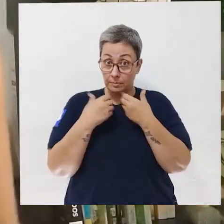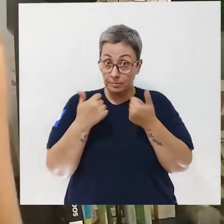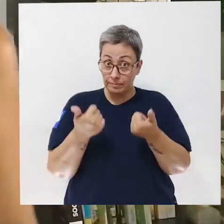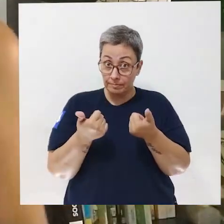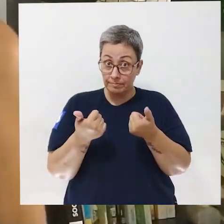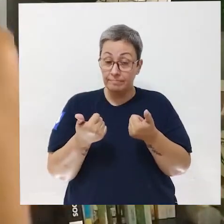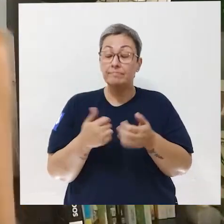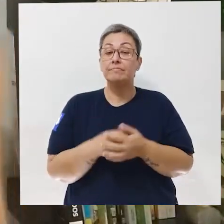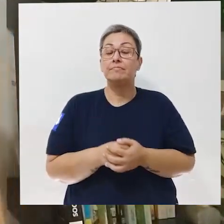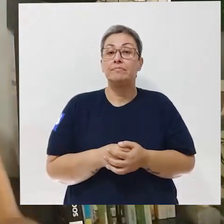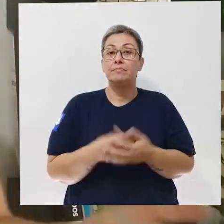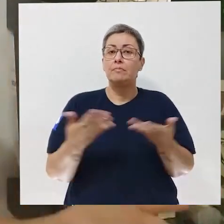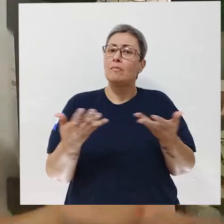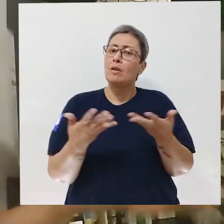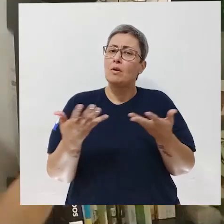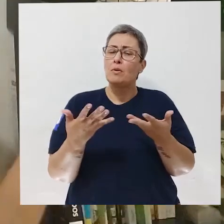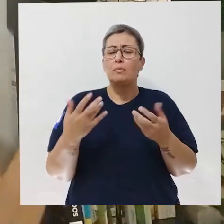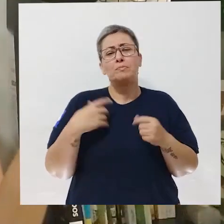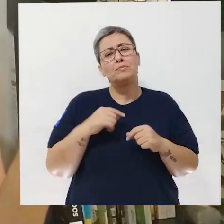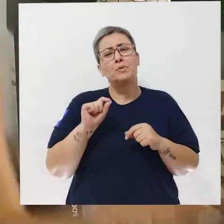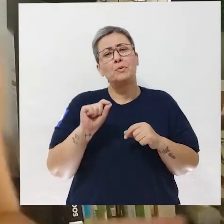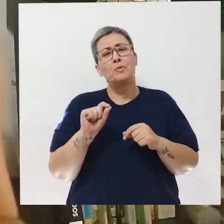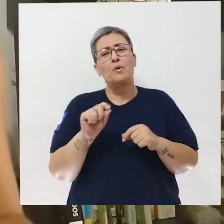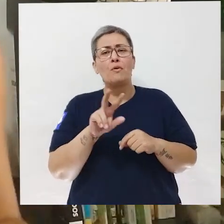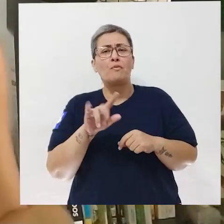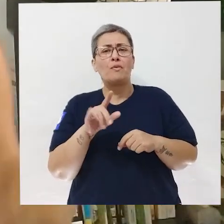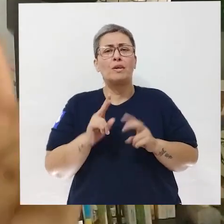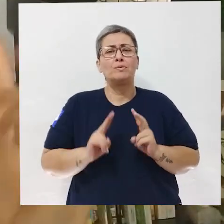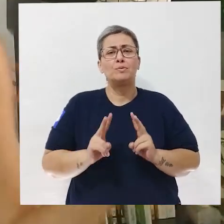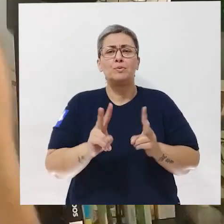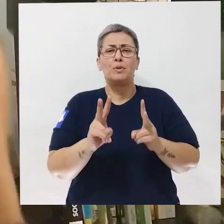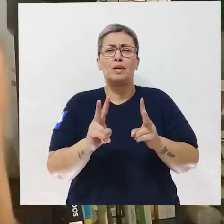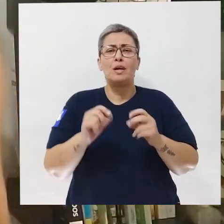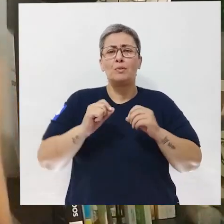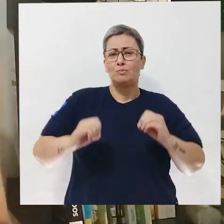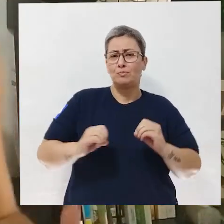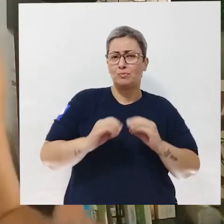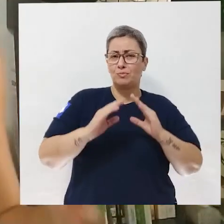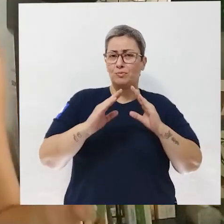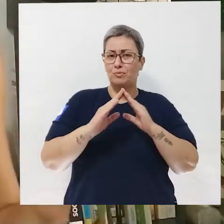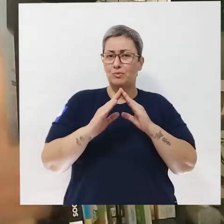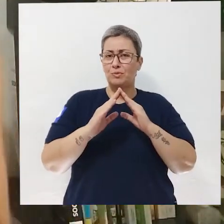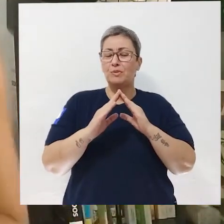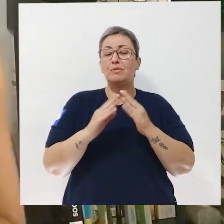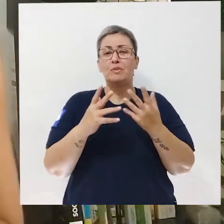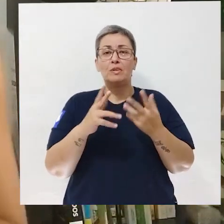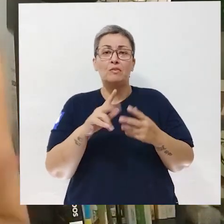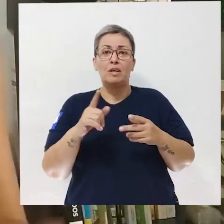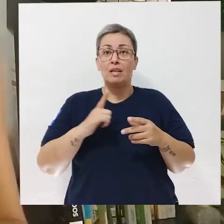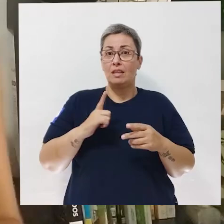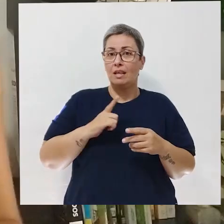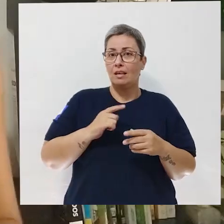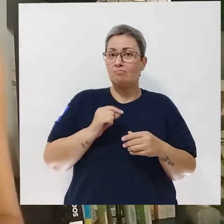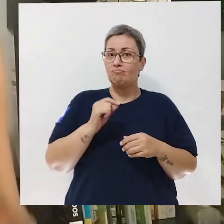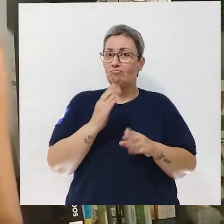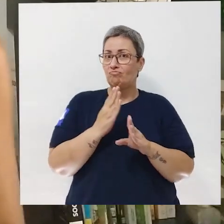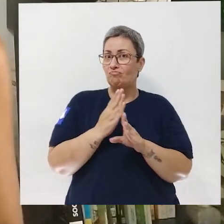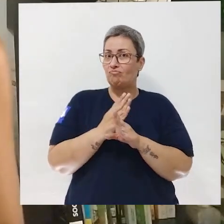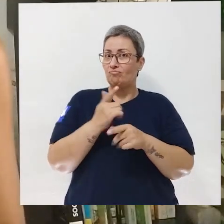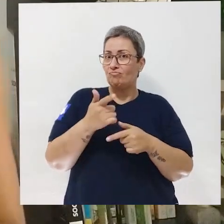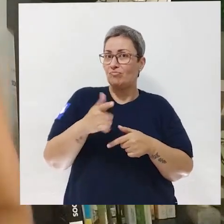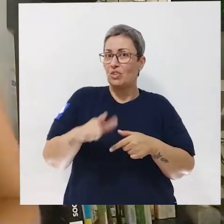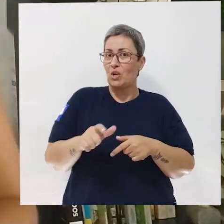tudo bem com vocês? Bom, então hoje a gente, dando continuidade aí ao nosso programa, a gente tá aqui para mais um encontro e